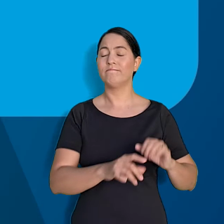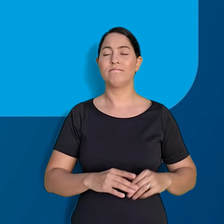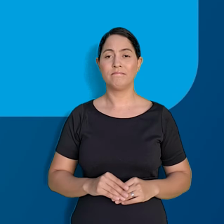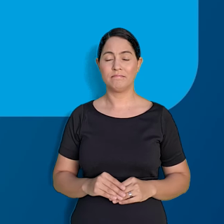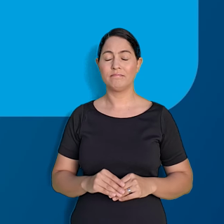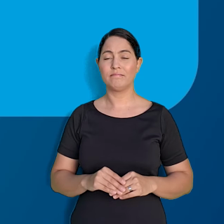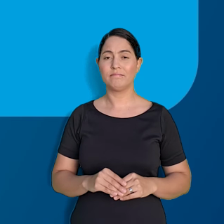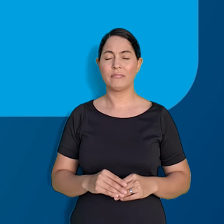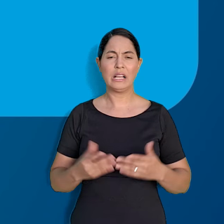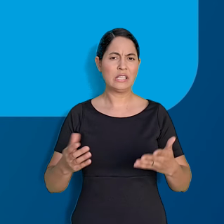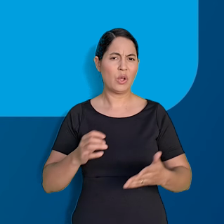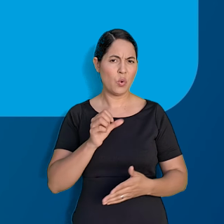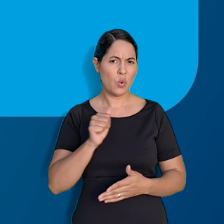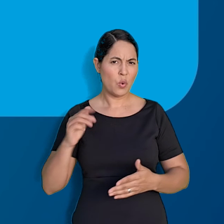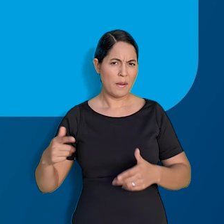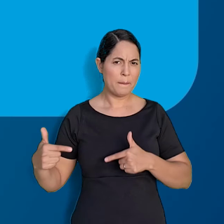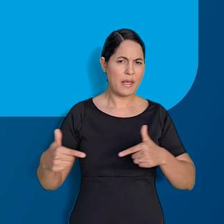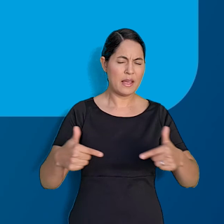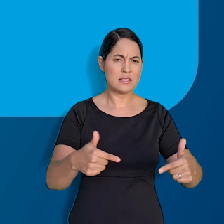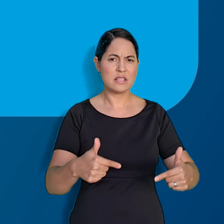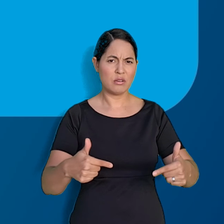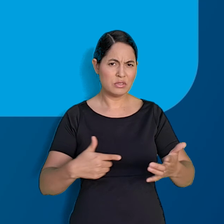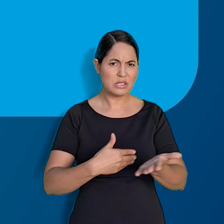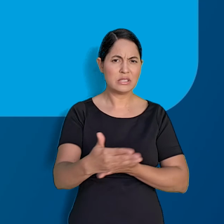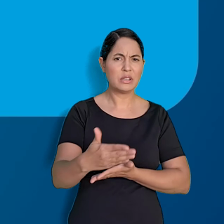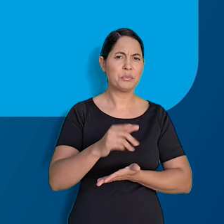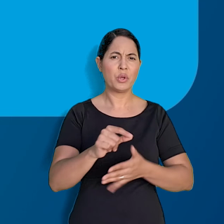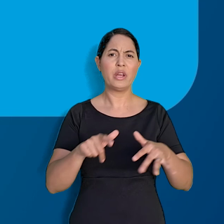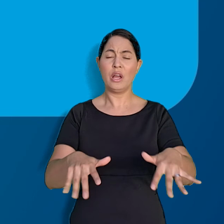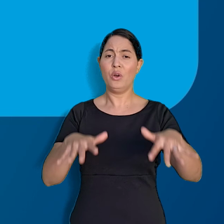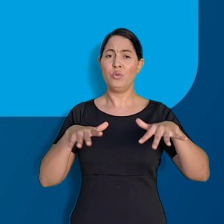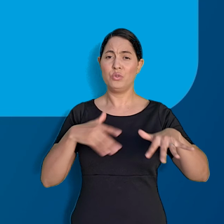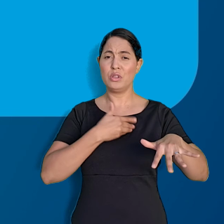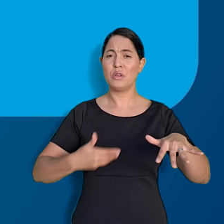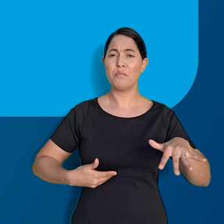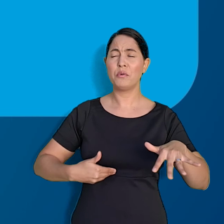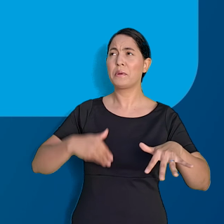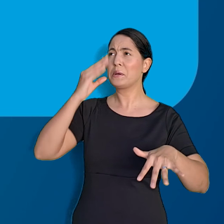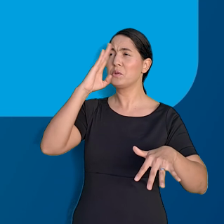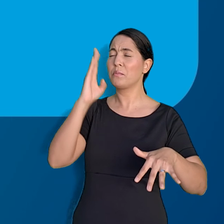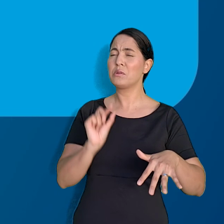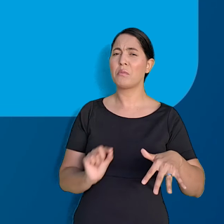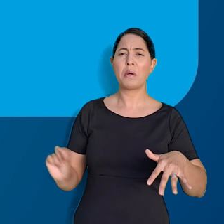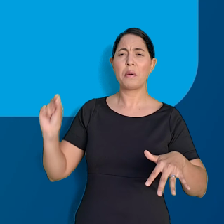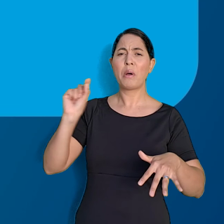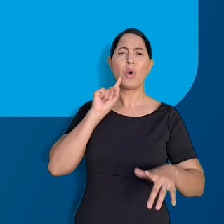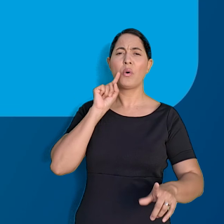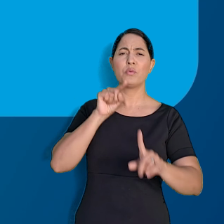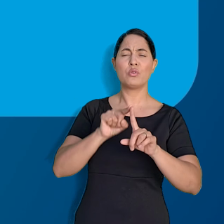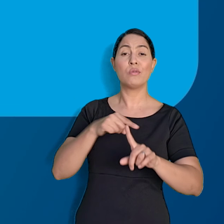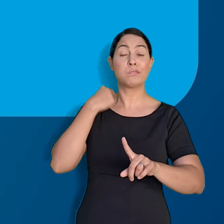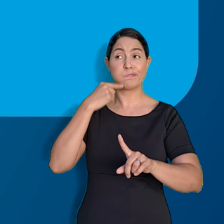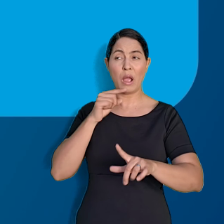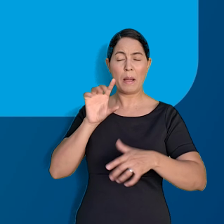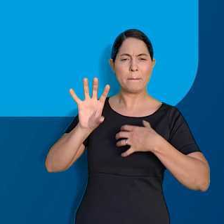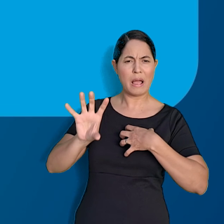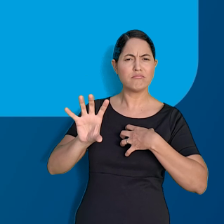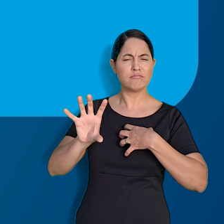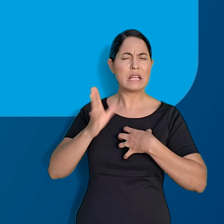A iniciativa da OAB Nacional prevê a realização de audiências públicas em todo o país, com o objetivo de ouvir a advocacia,